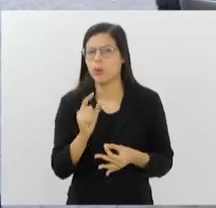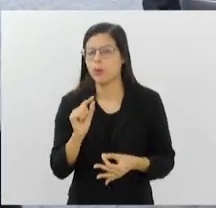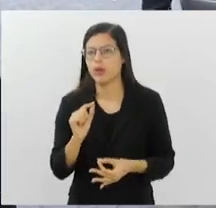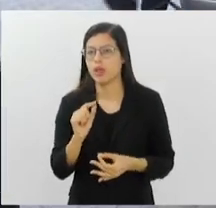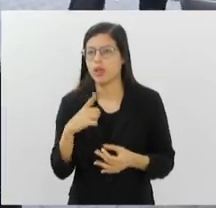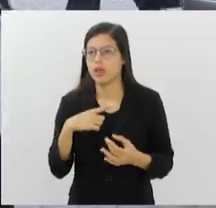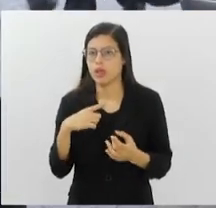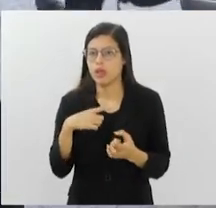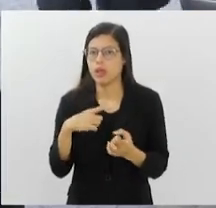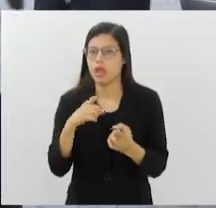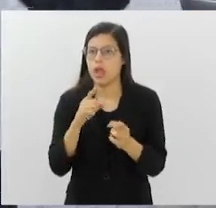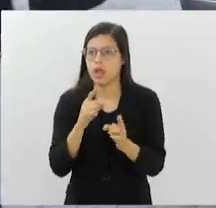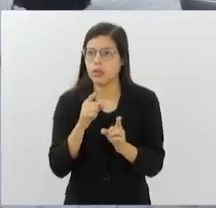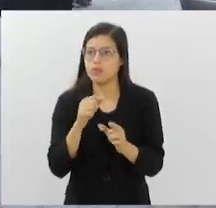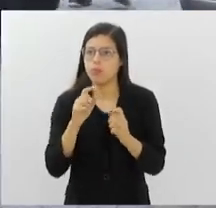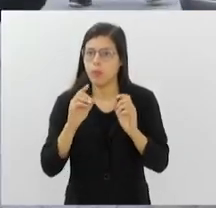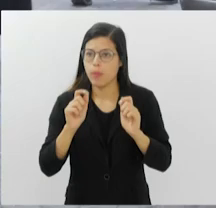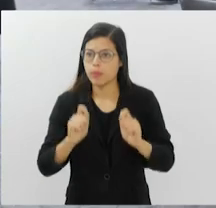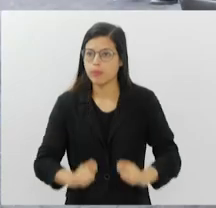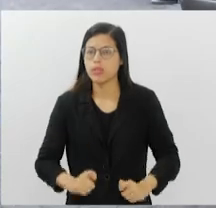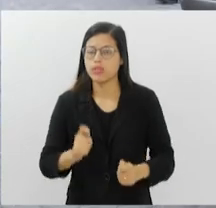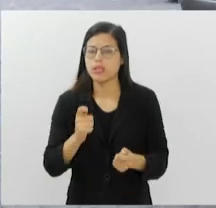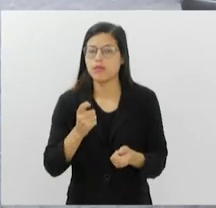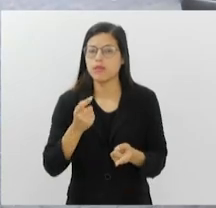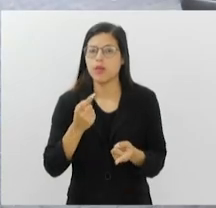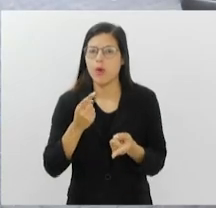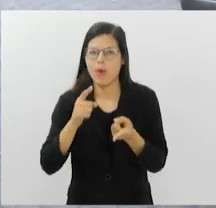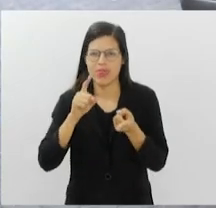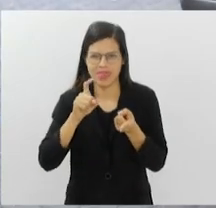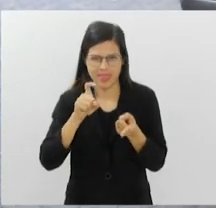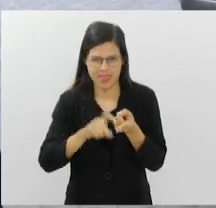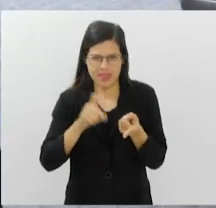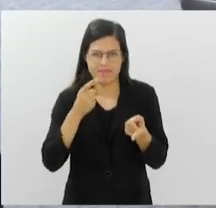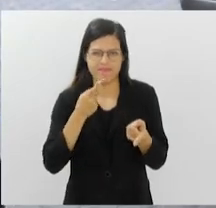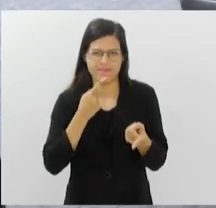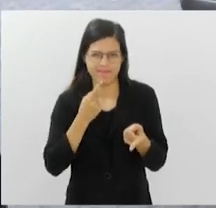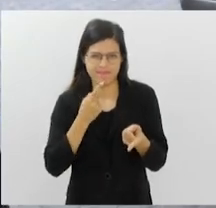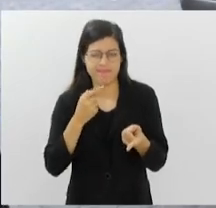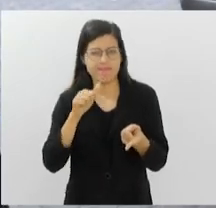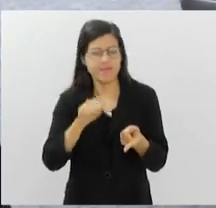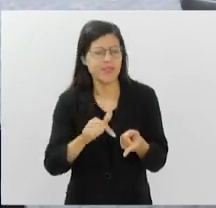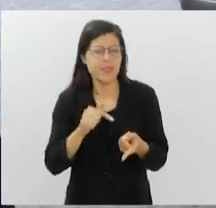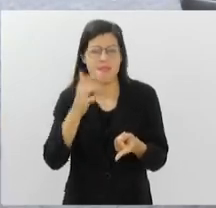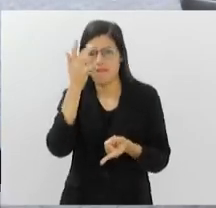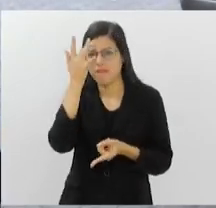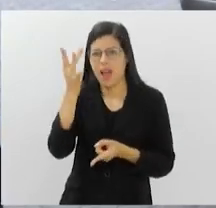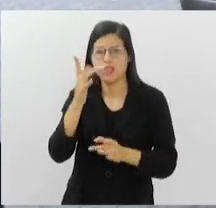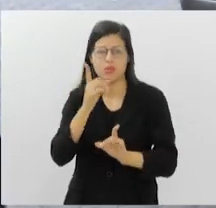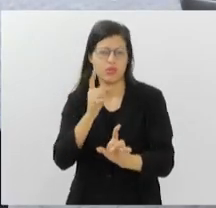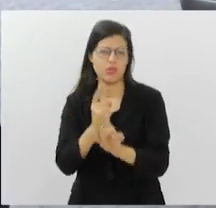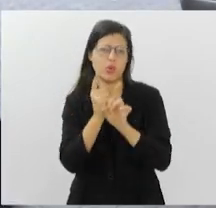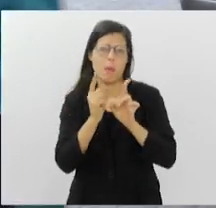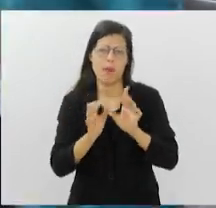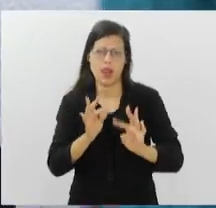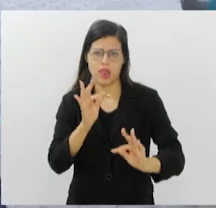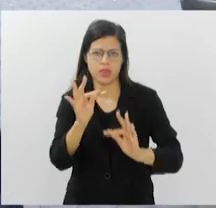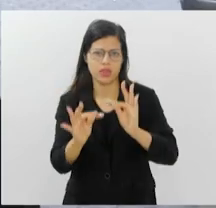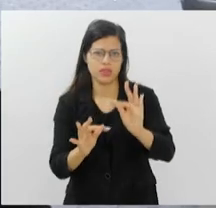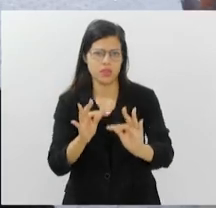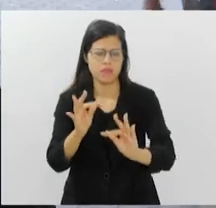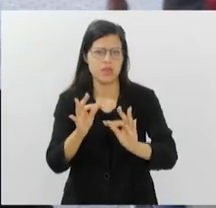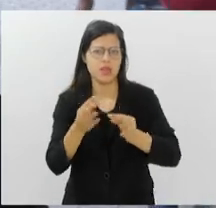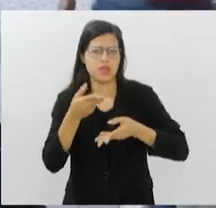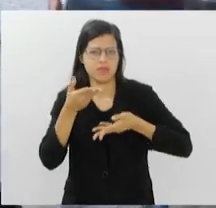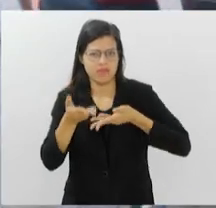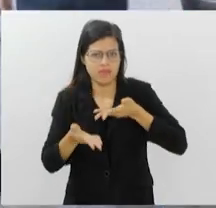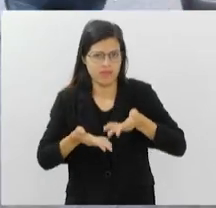diagnóstico simples com sorologia e até punção em dedo e tratamento fácil. Porém,